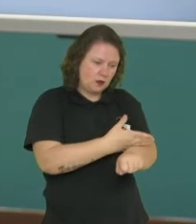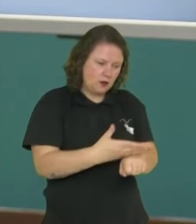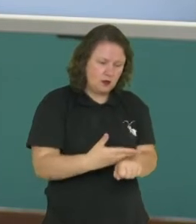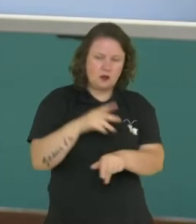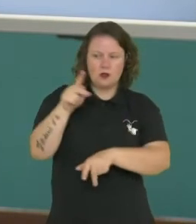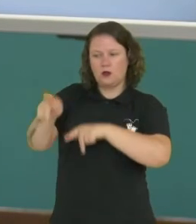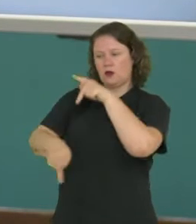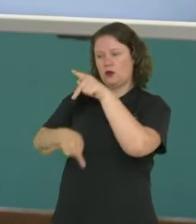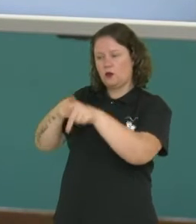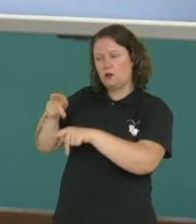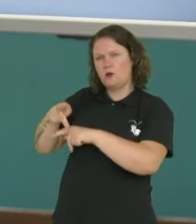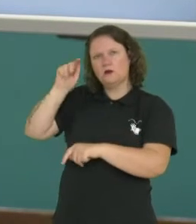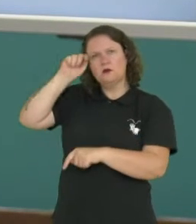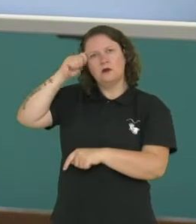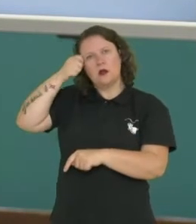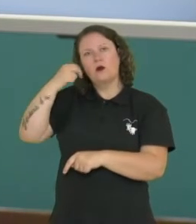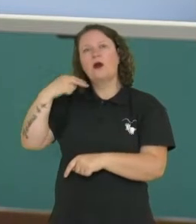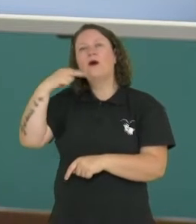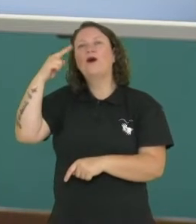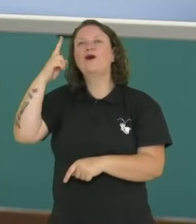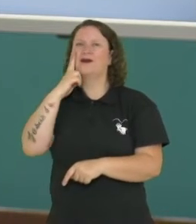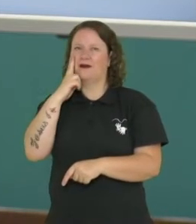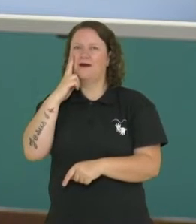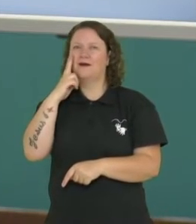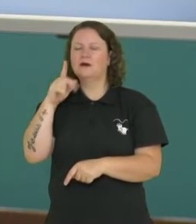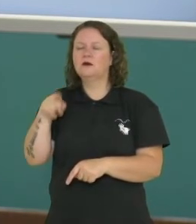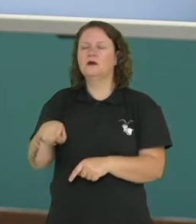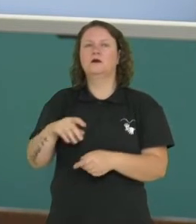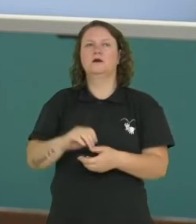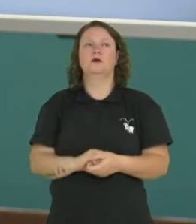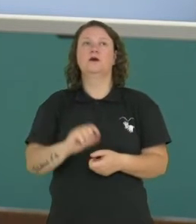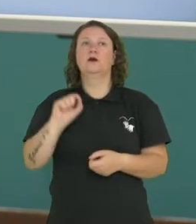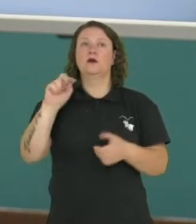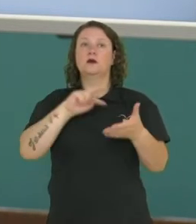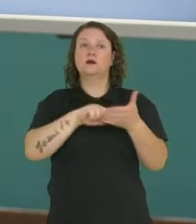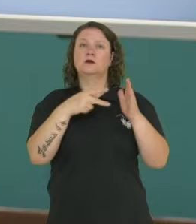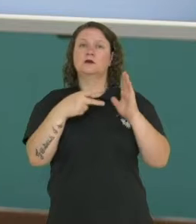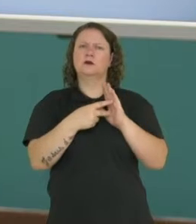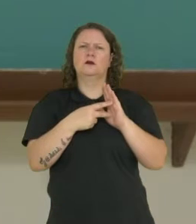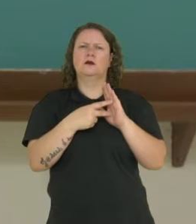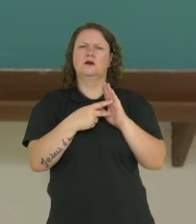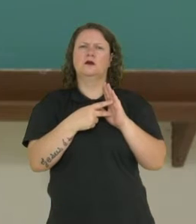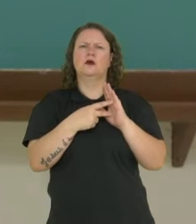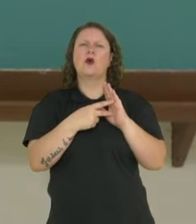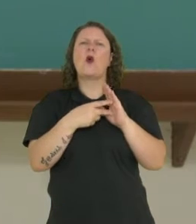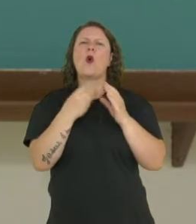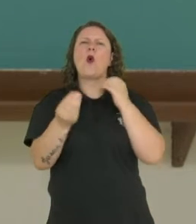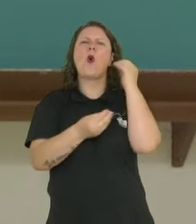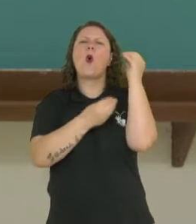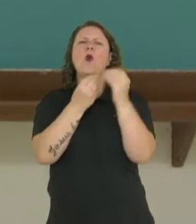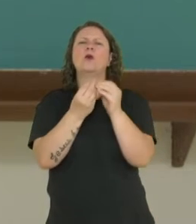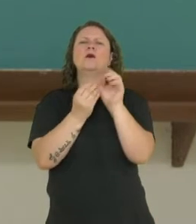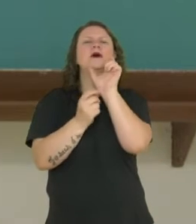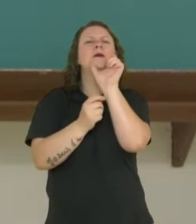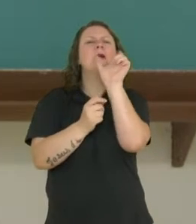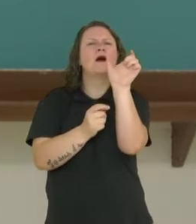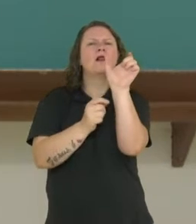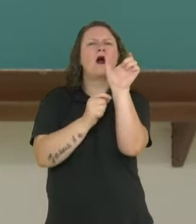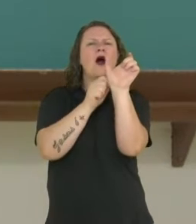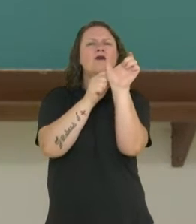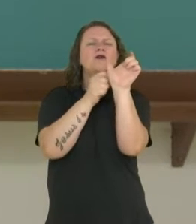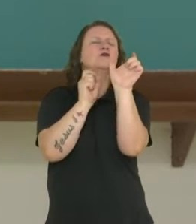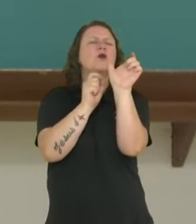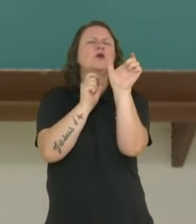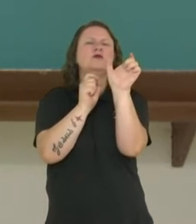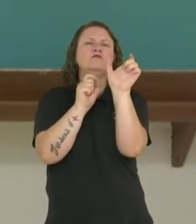ok? Então, mas o que significa então essa palavra apartheid? Vamos pegar então as raízes dessa palavra, né? Então, olha só, isso aí surgiu